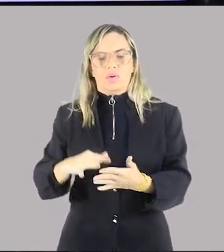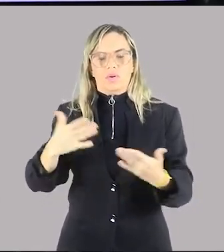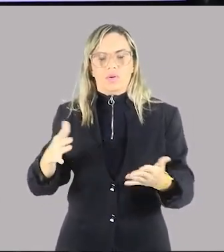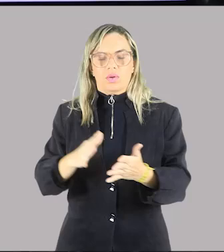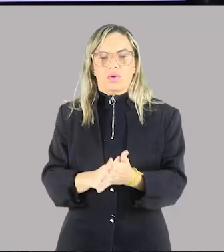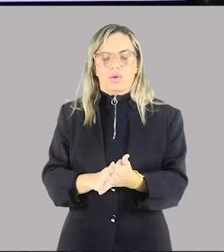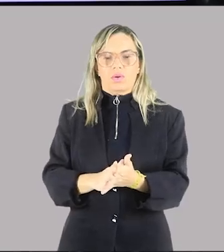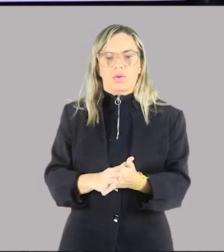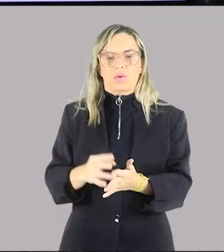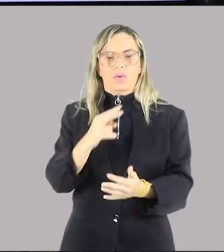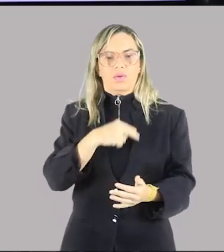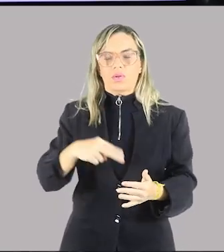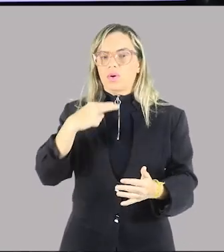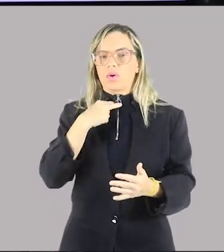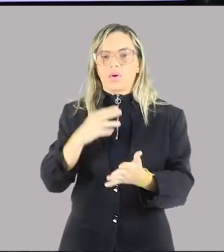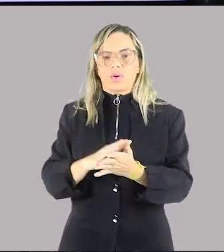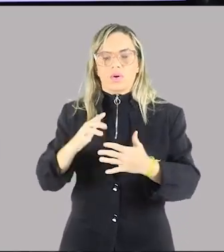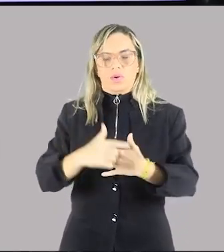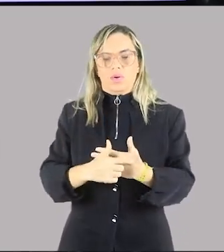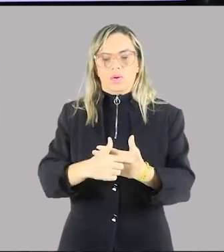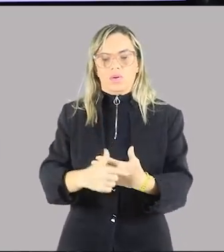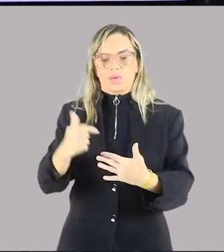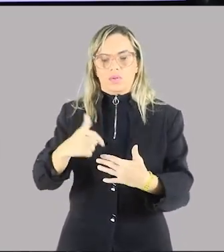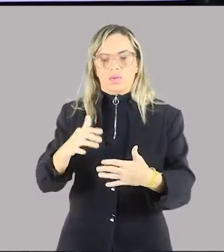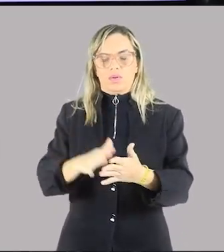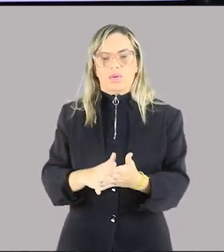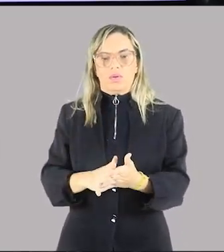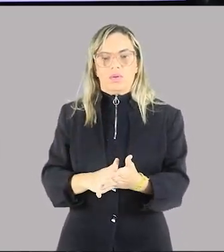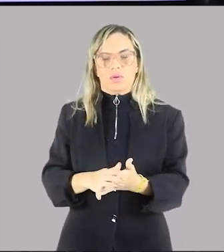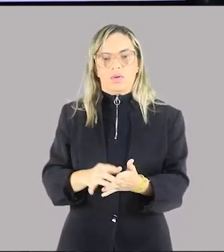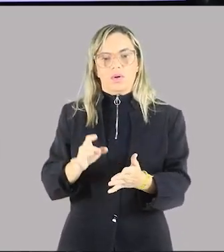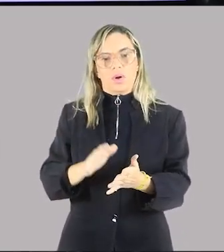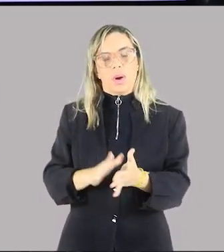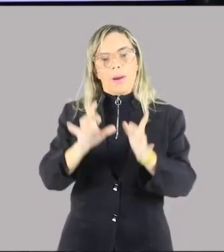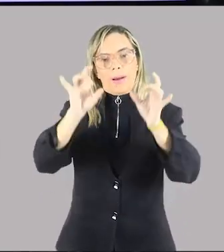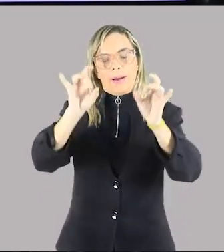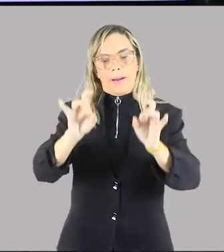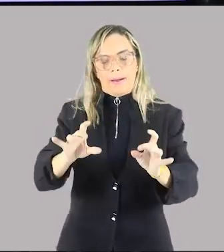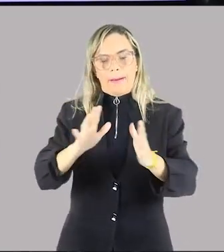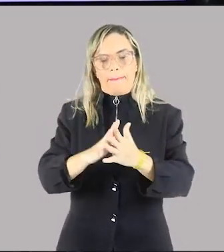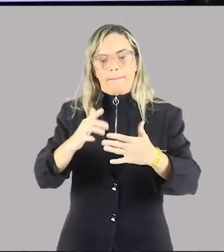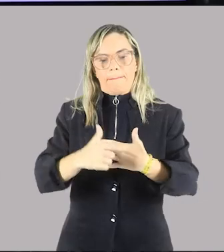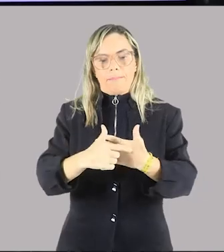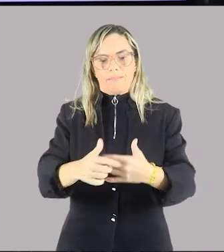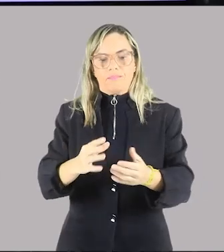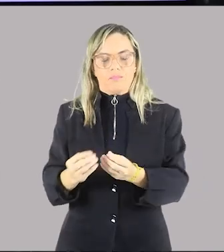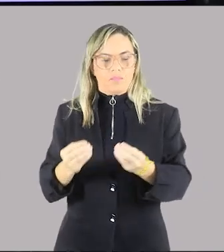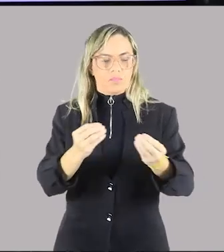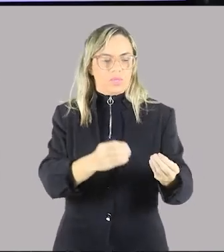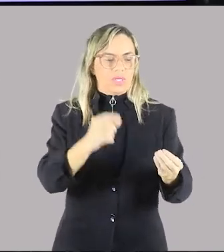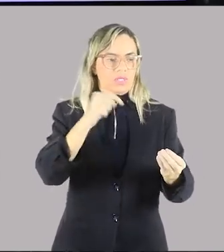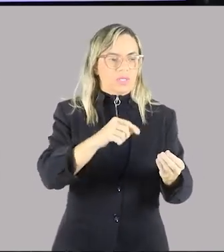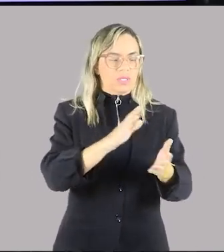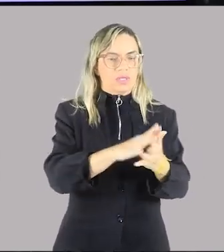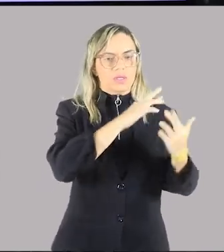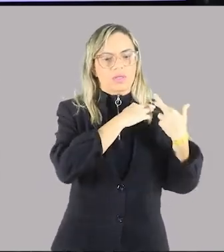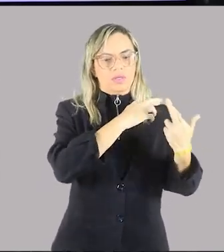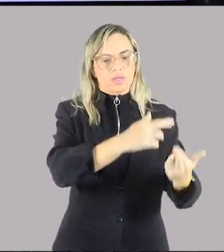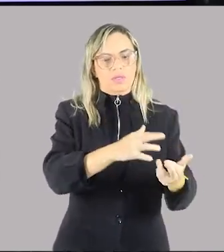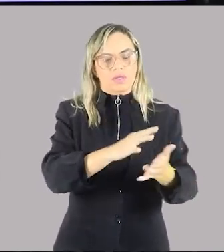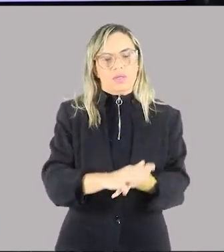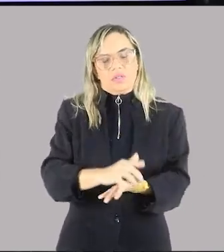justamente porque sua função estatal ela é específica e, por isso, não há problema algum de esses agentes políticos serem